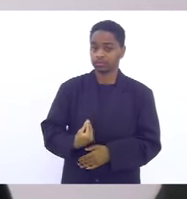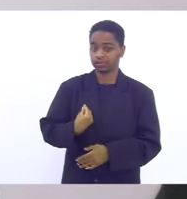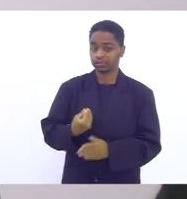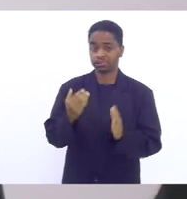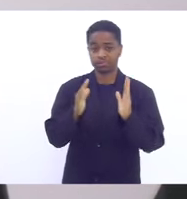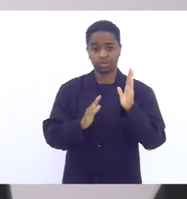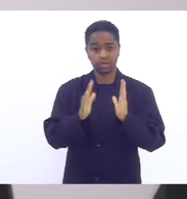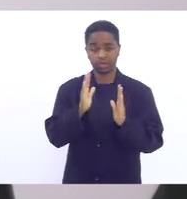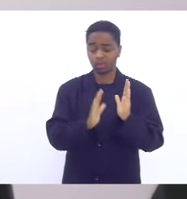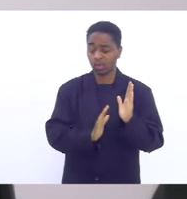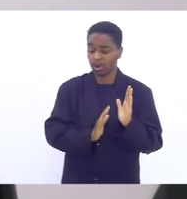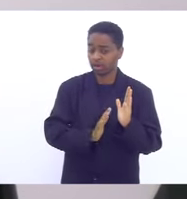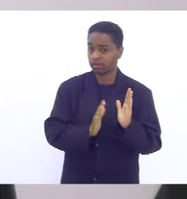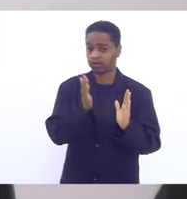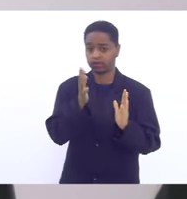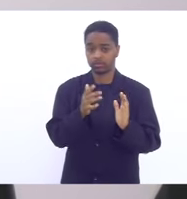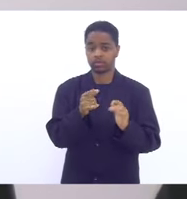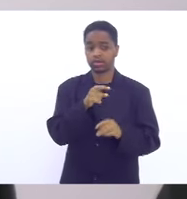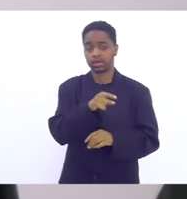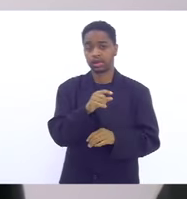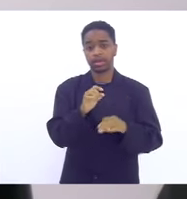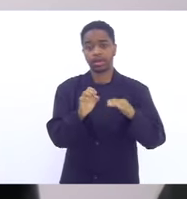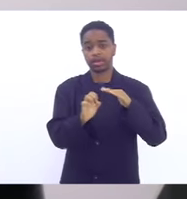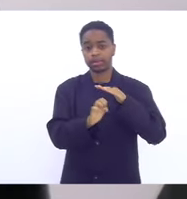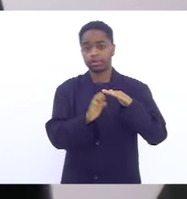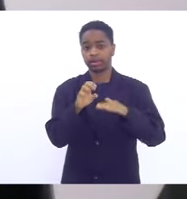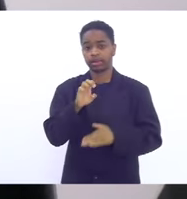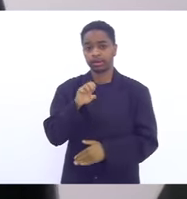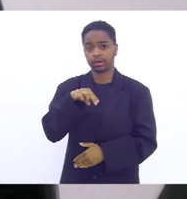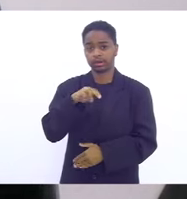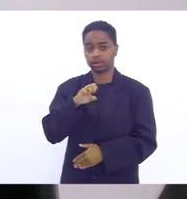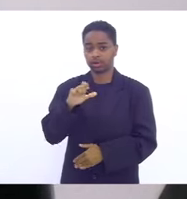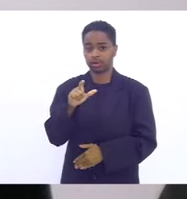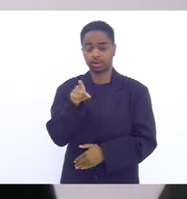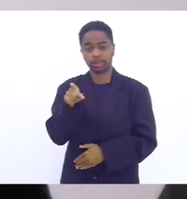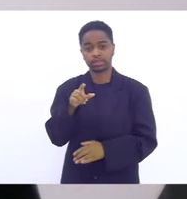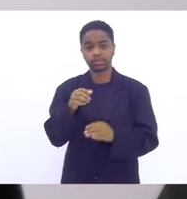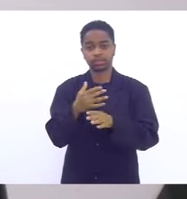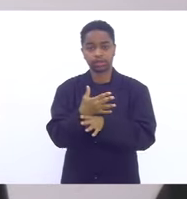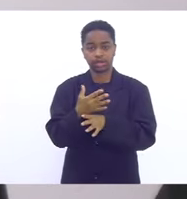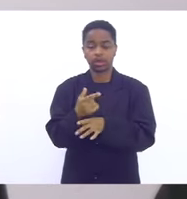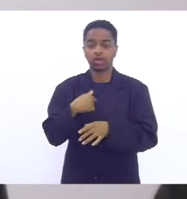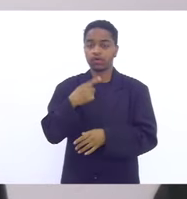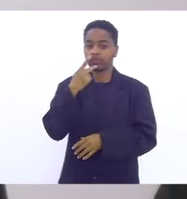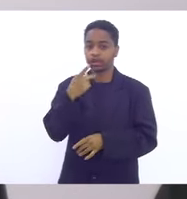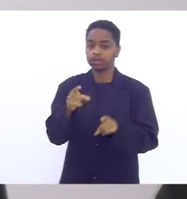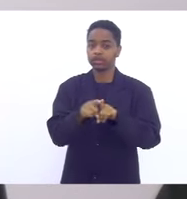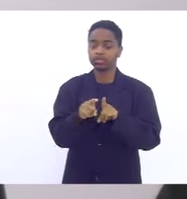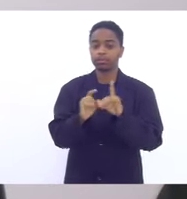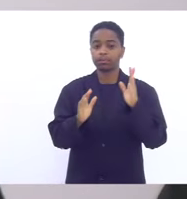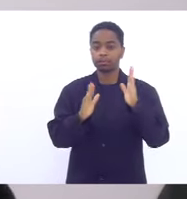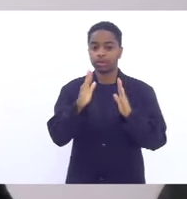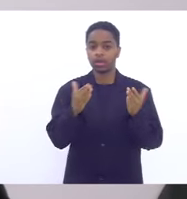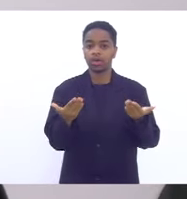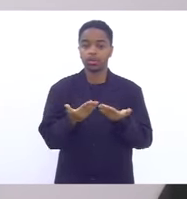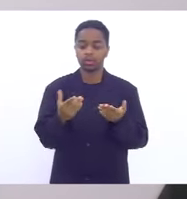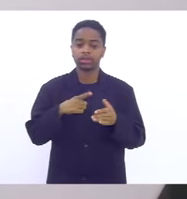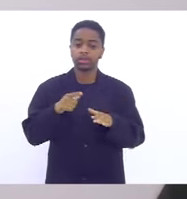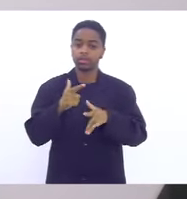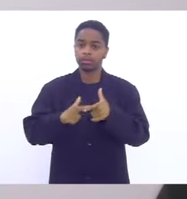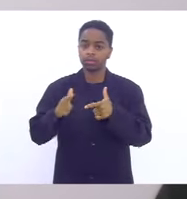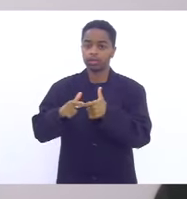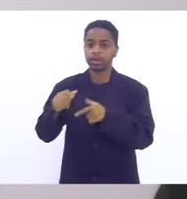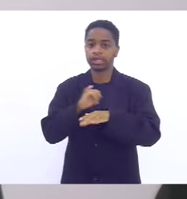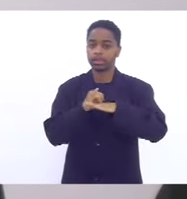horrorosos com a empresa Enel no nosso município. Eu retrato que, nos últimos tempos, agora, tivemos problema nas ilhas,